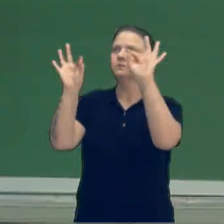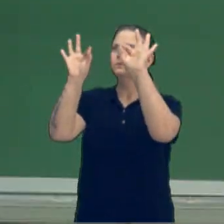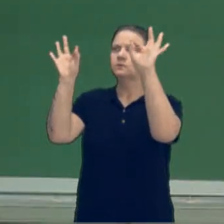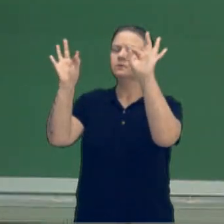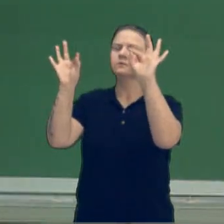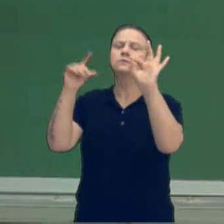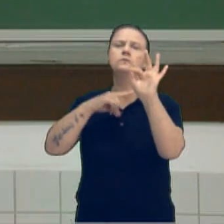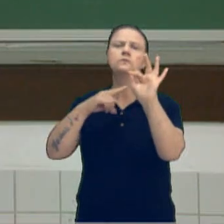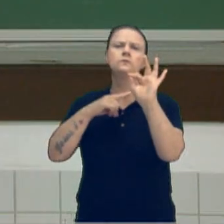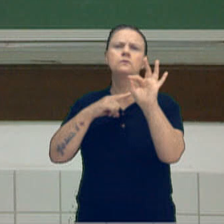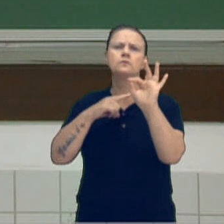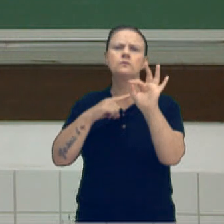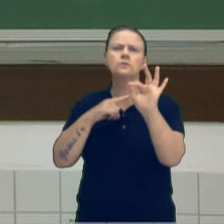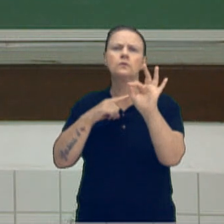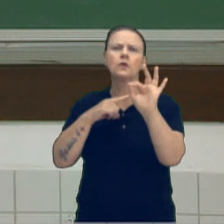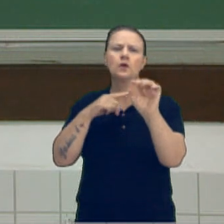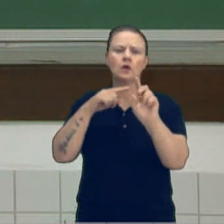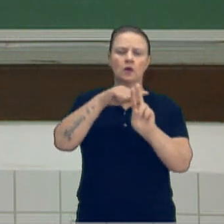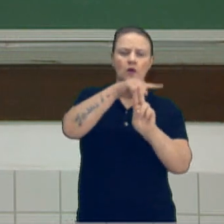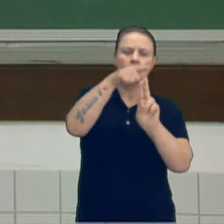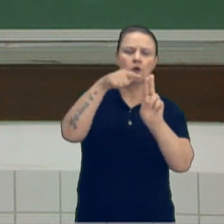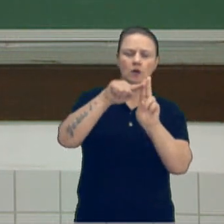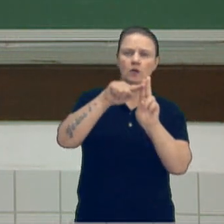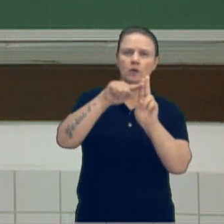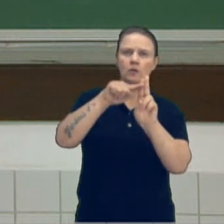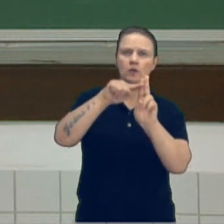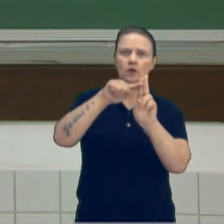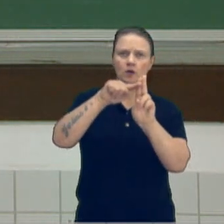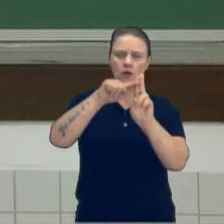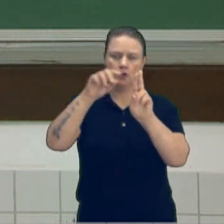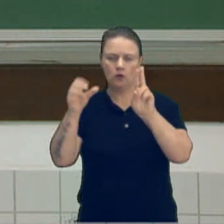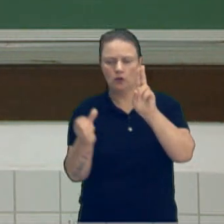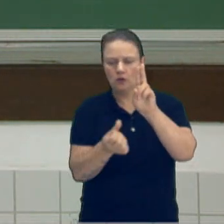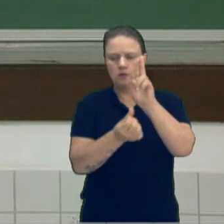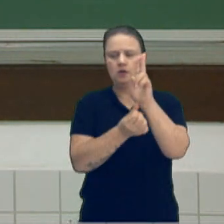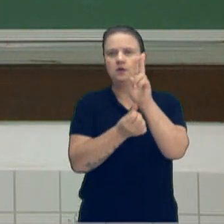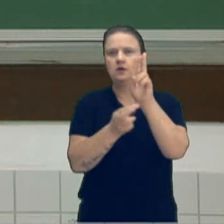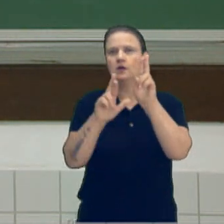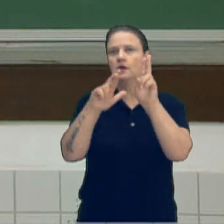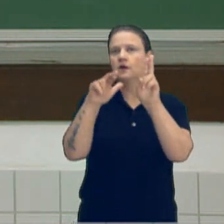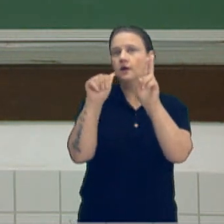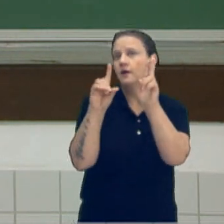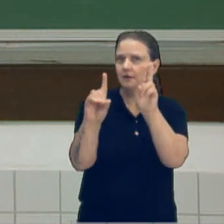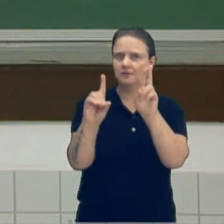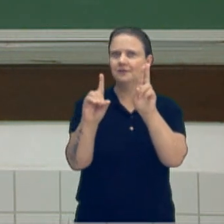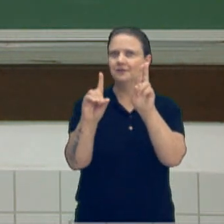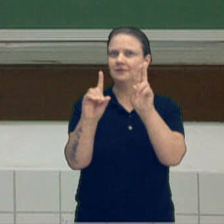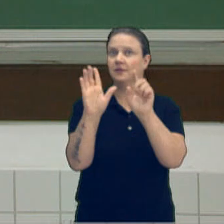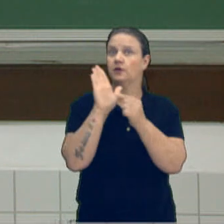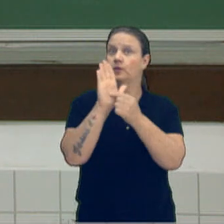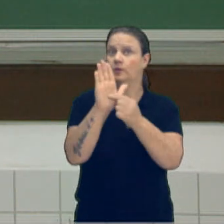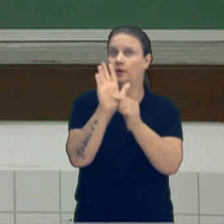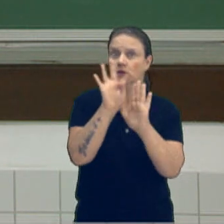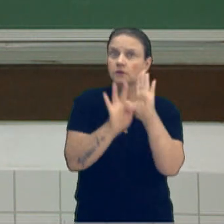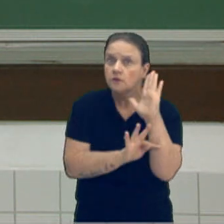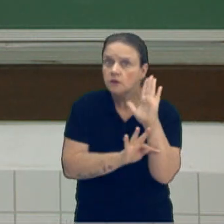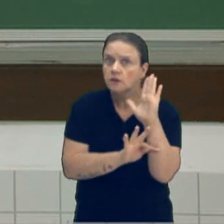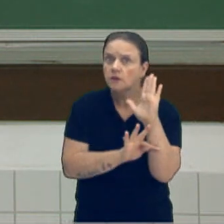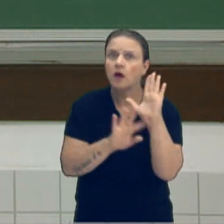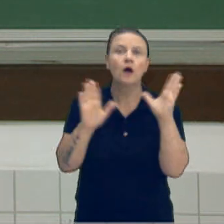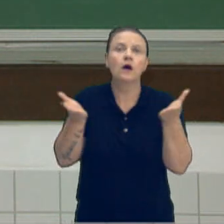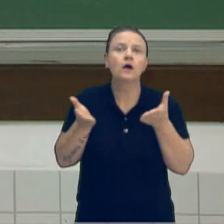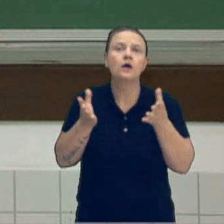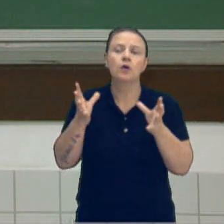tem a medida de π/6 radianos, perfeito? Ele já te fala isso lá no texto. Então, é só a gente